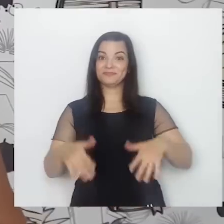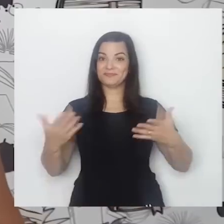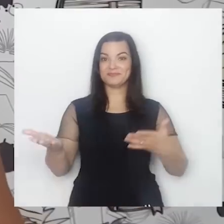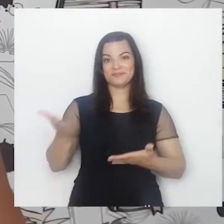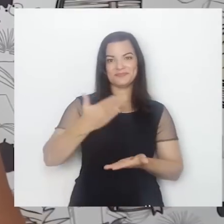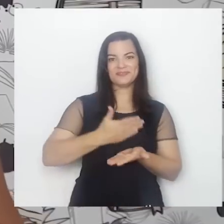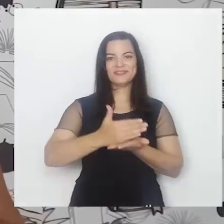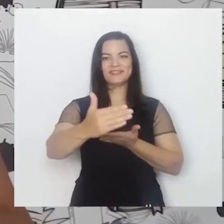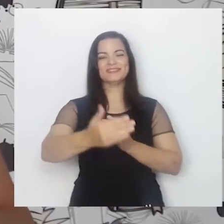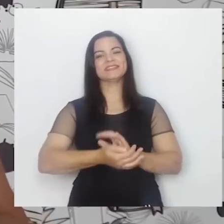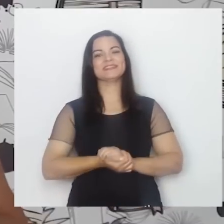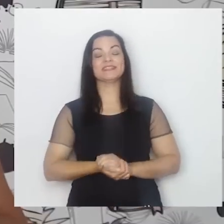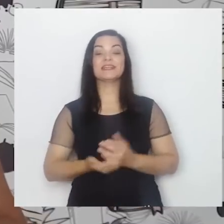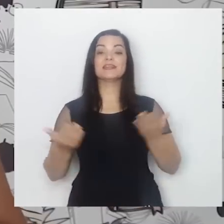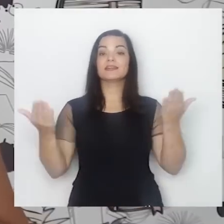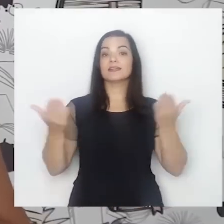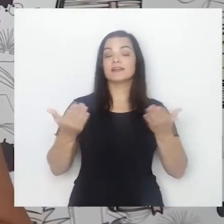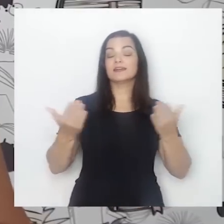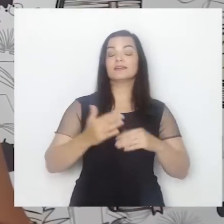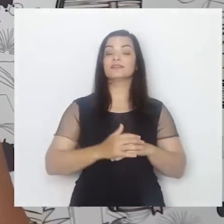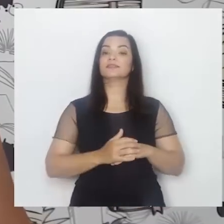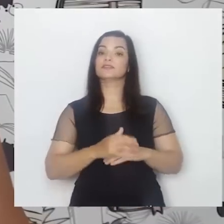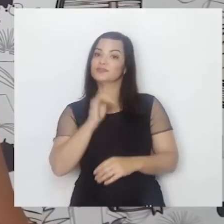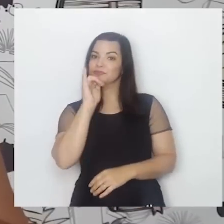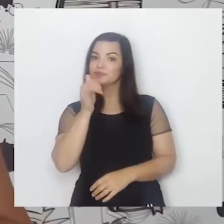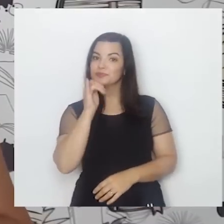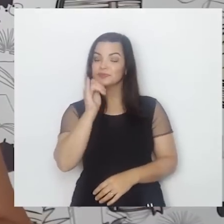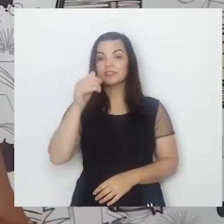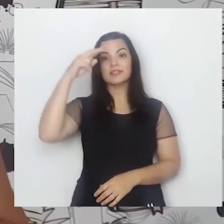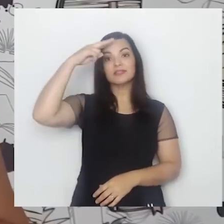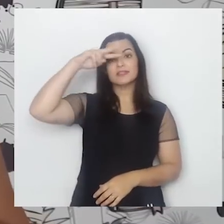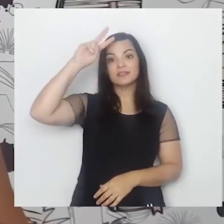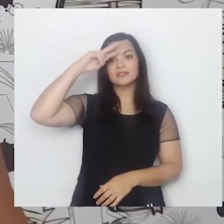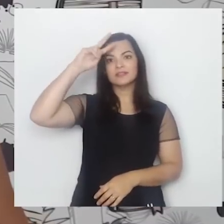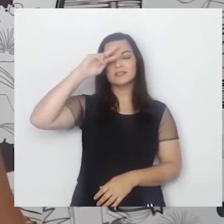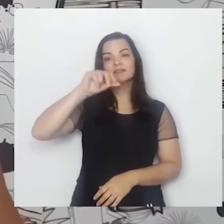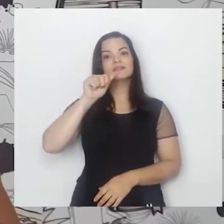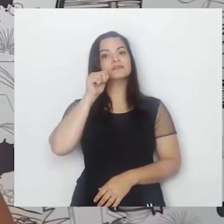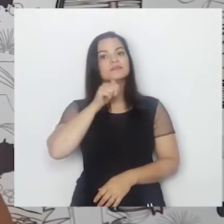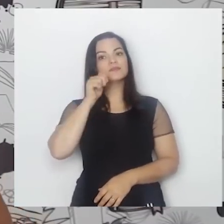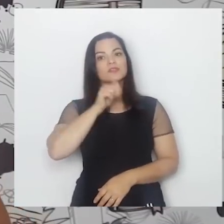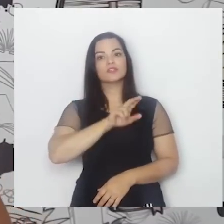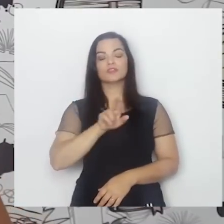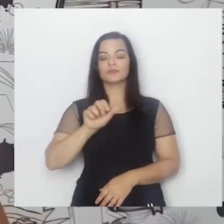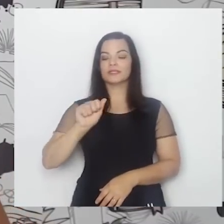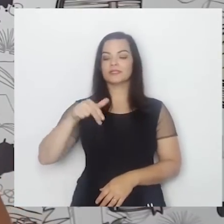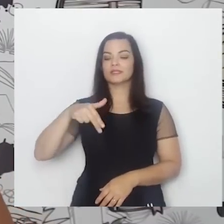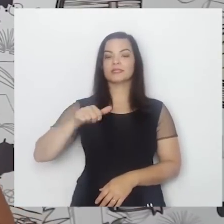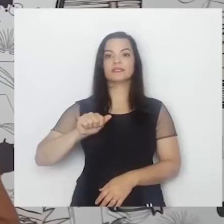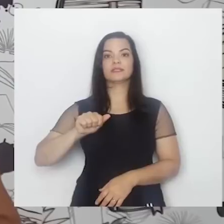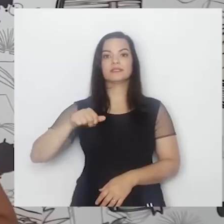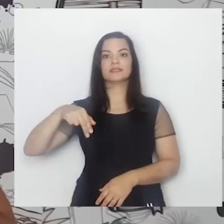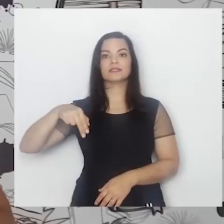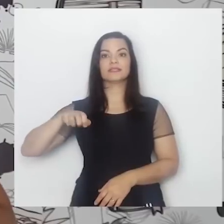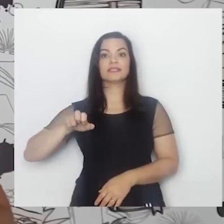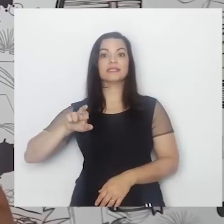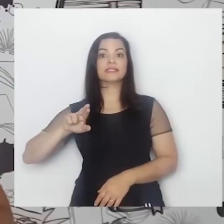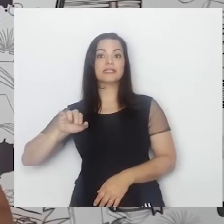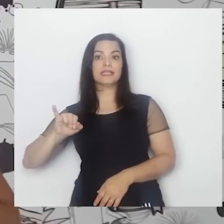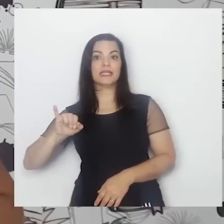Então vamos lá. Hoje eu vou te contar a história de Ana Nery,